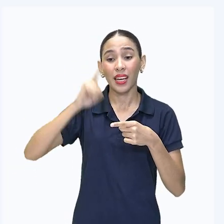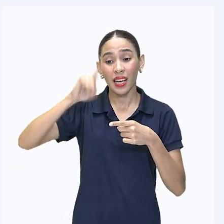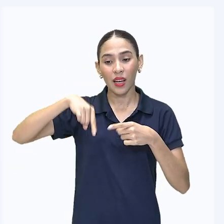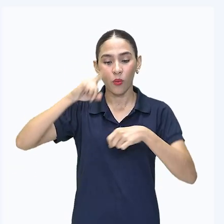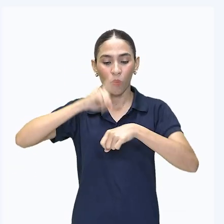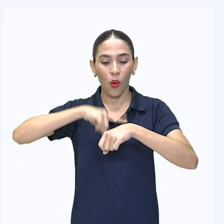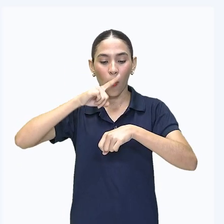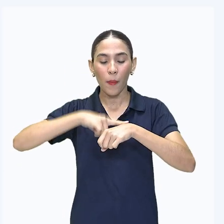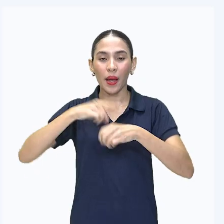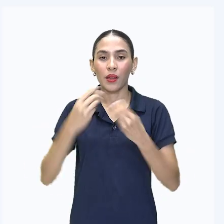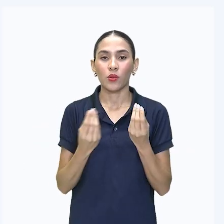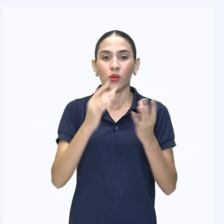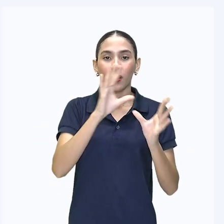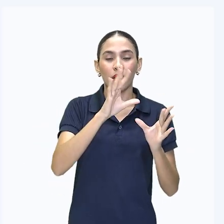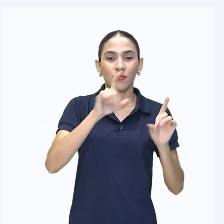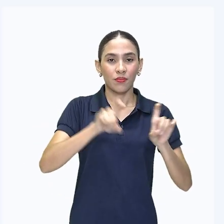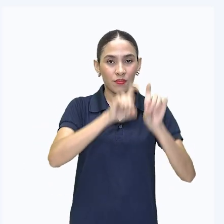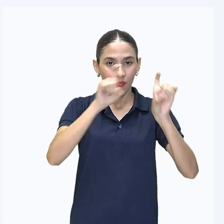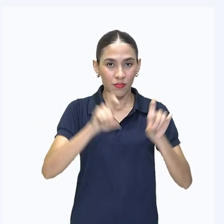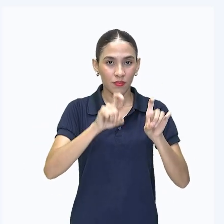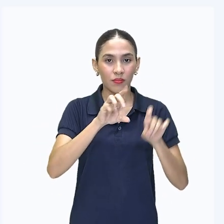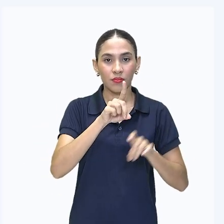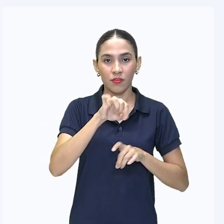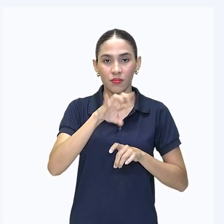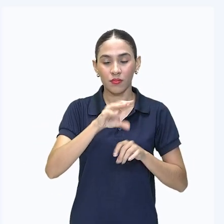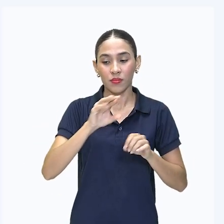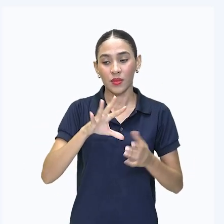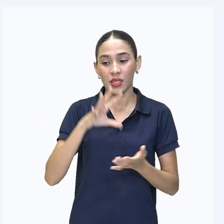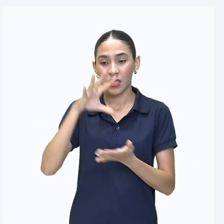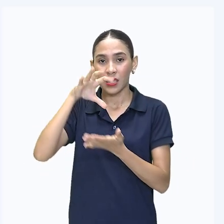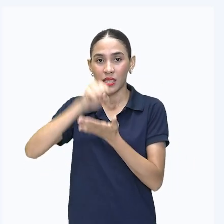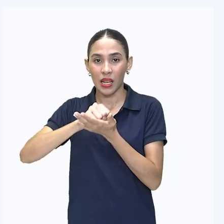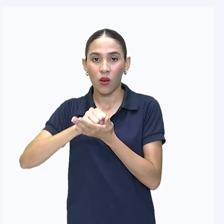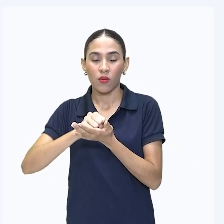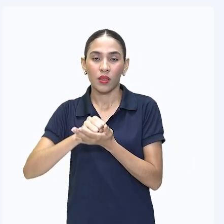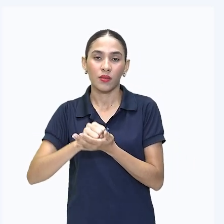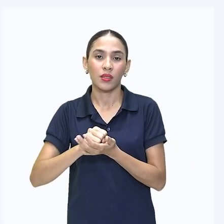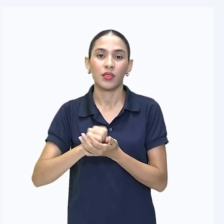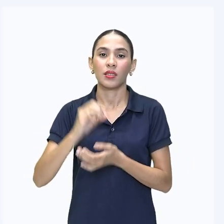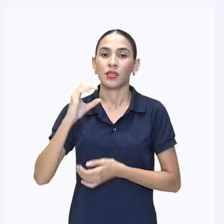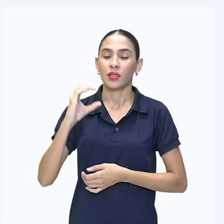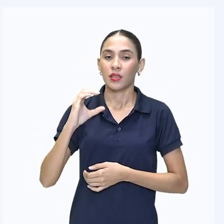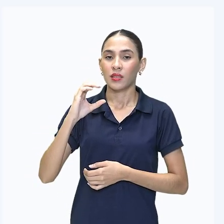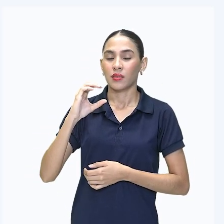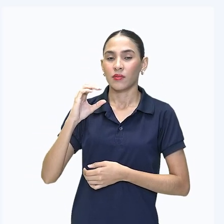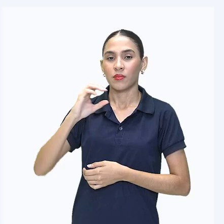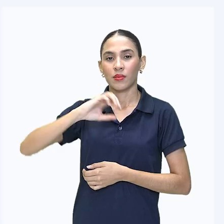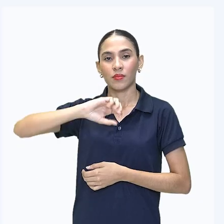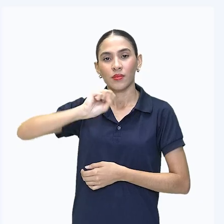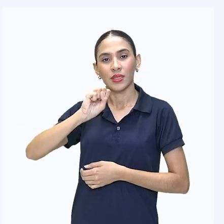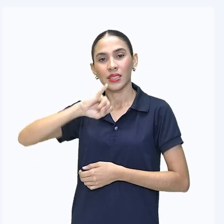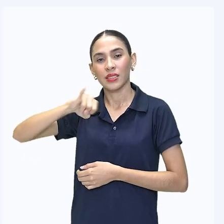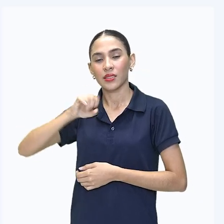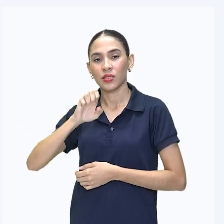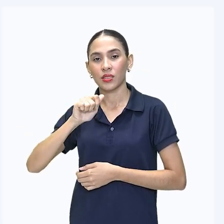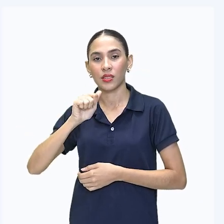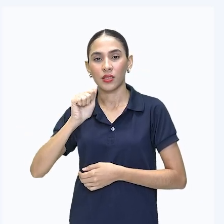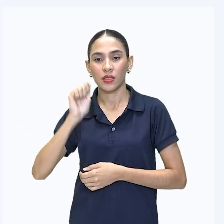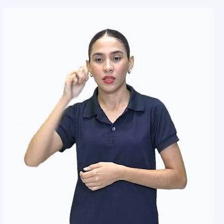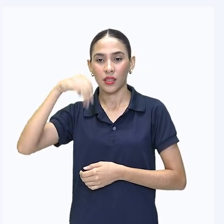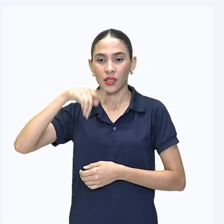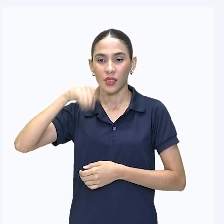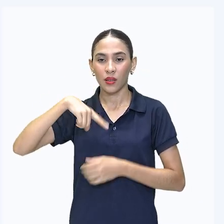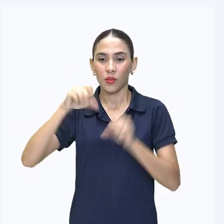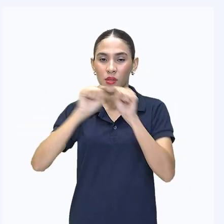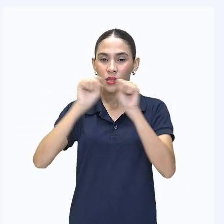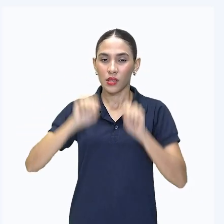essas notas elas saem do Diário Digital e são salvas no CIGEAN, que é o programa, né,